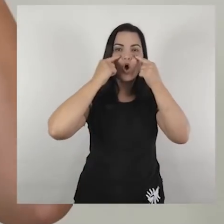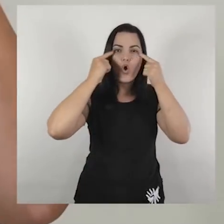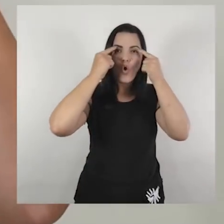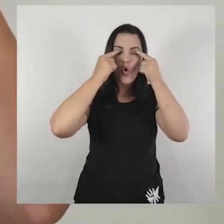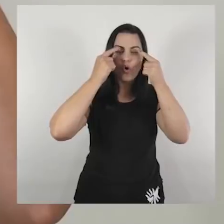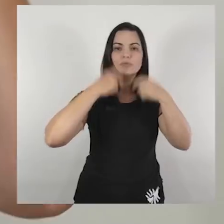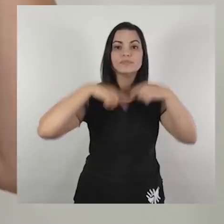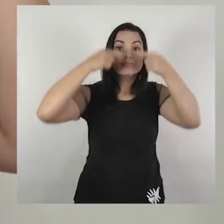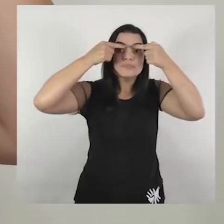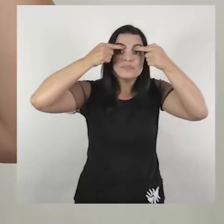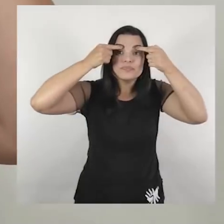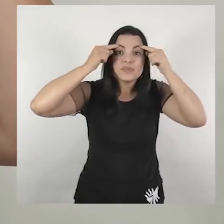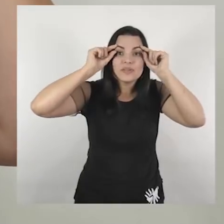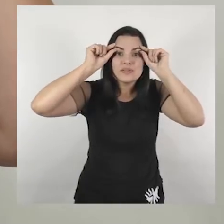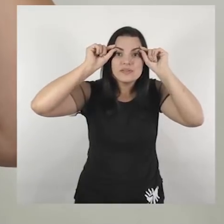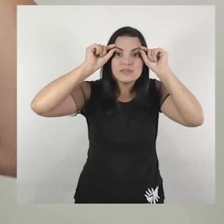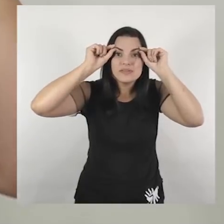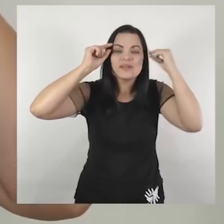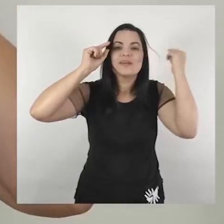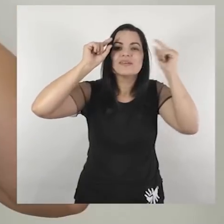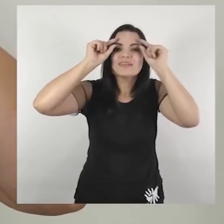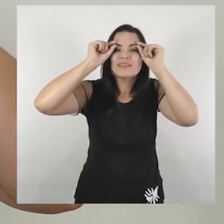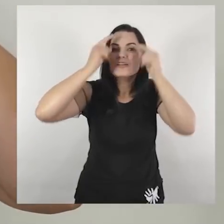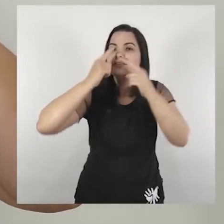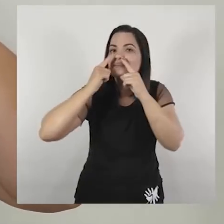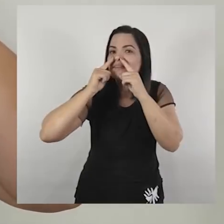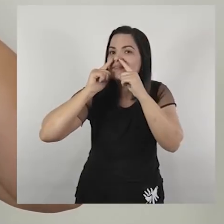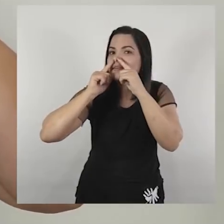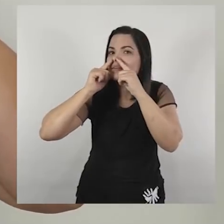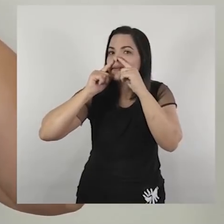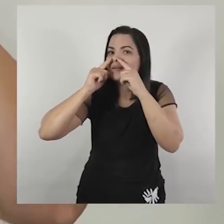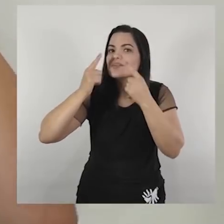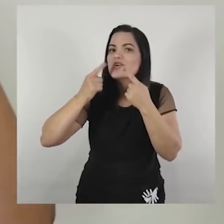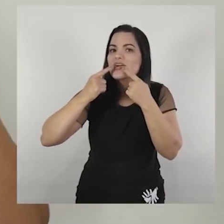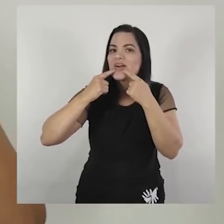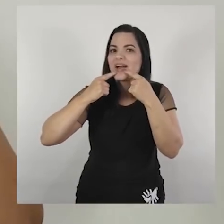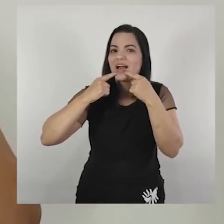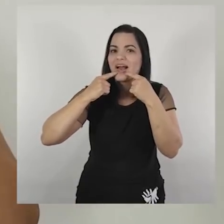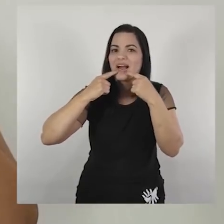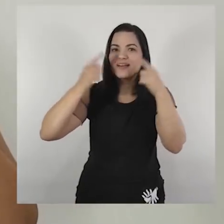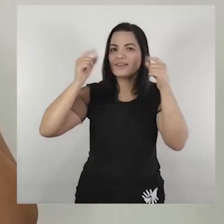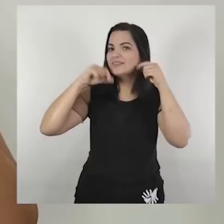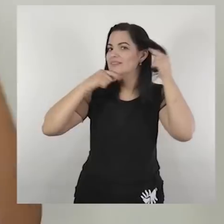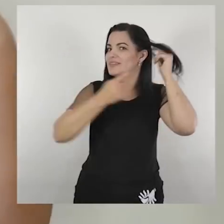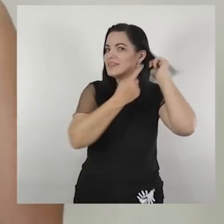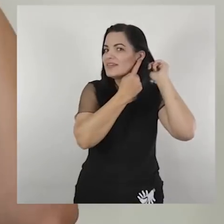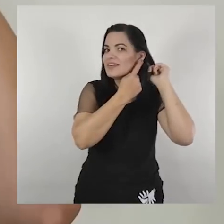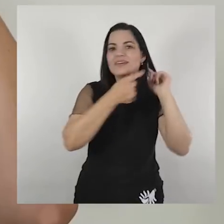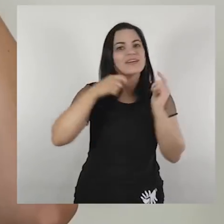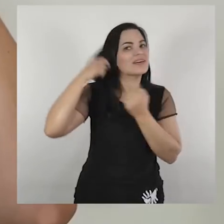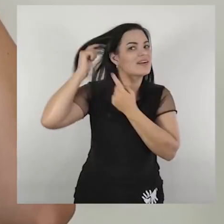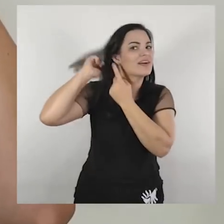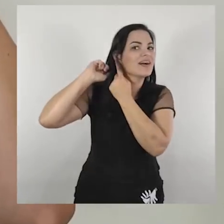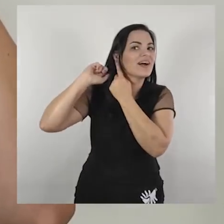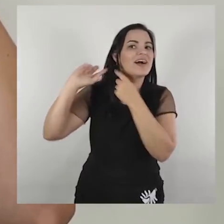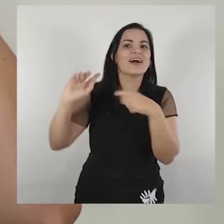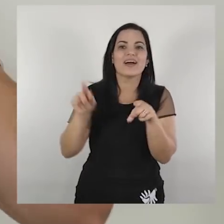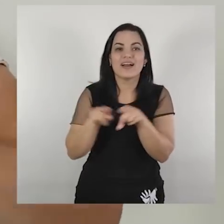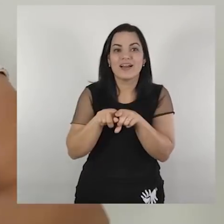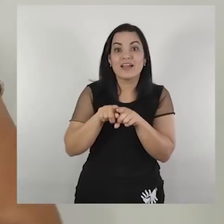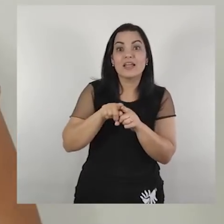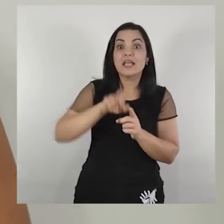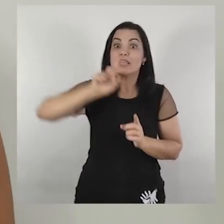Fazer os olhos, a sobrancelha, o nariz, a boca, as